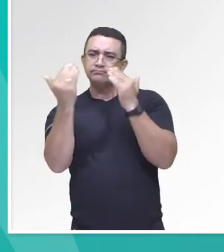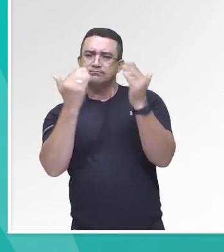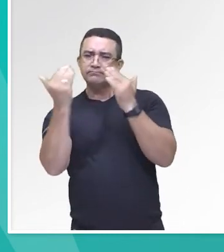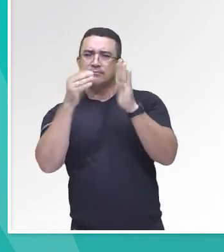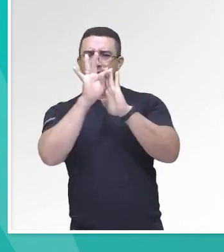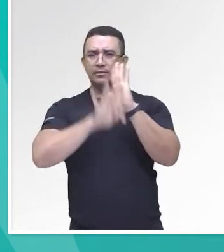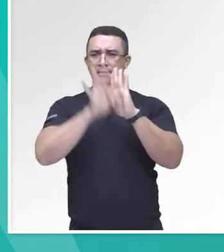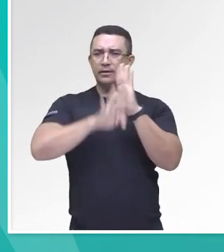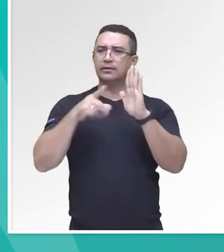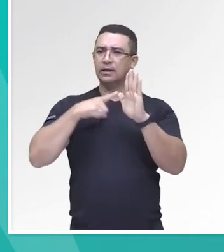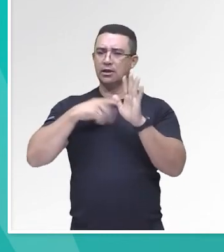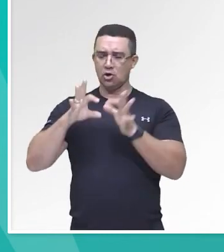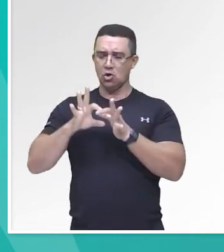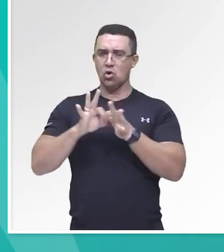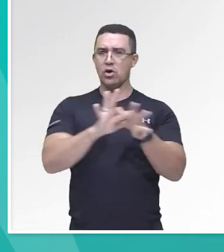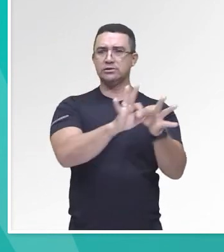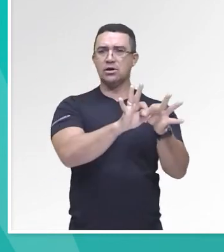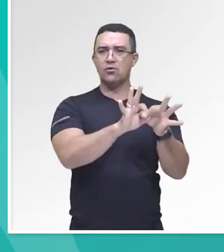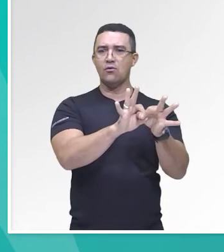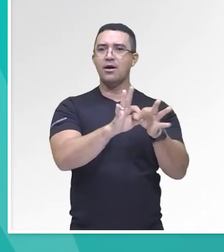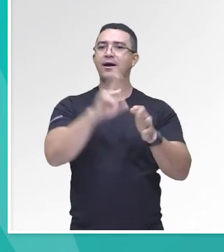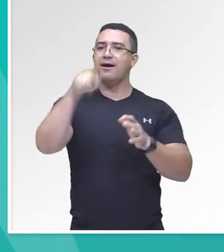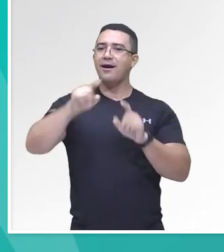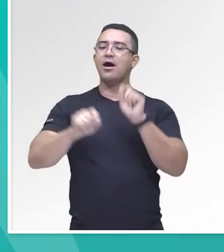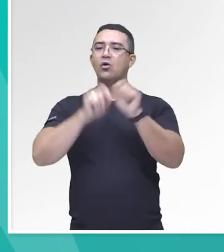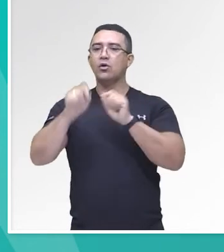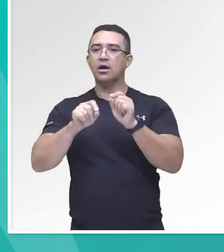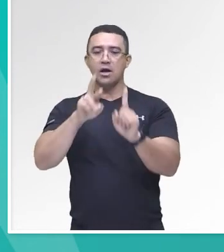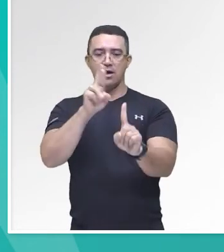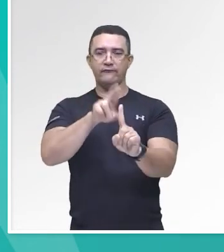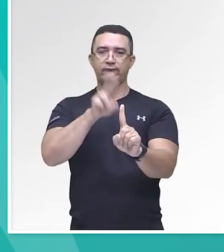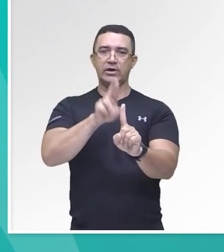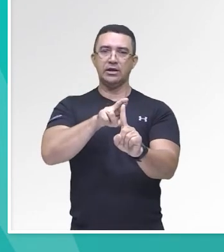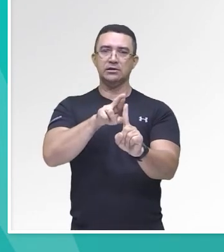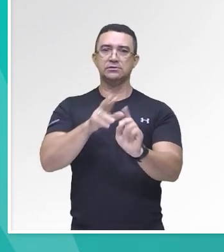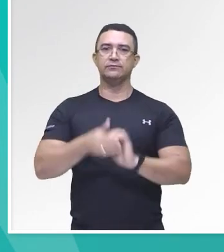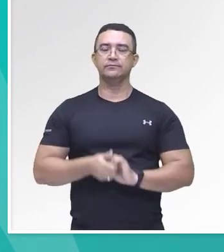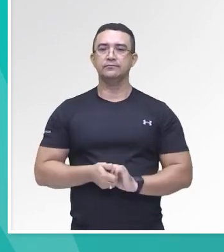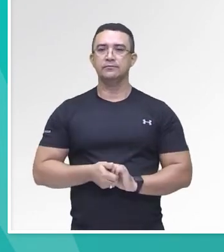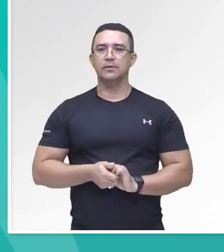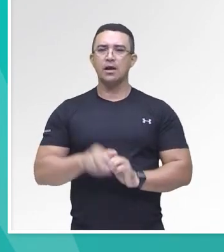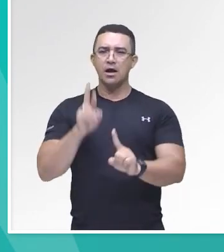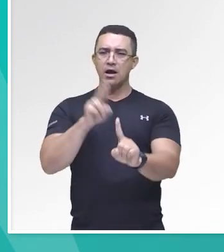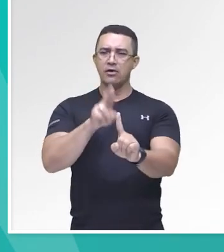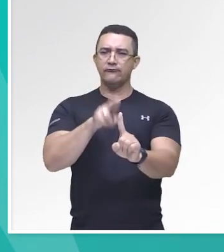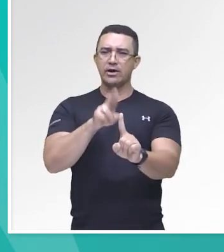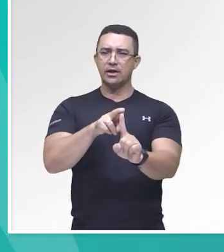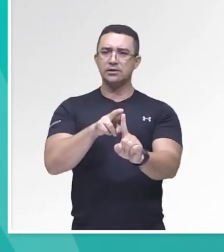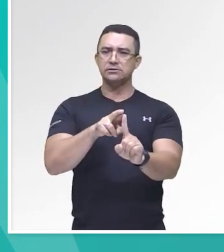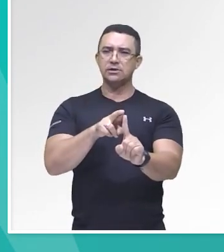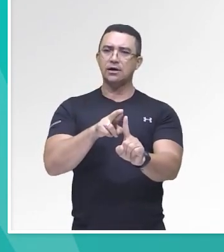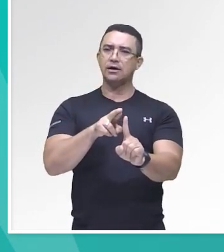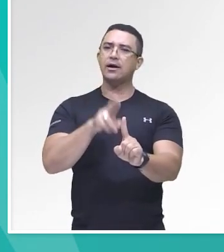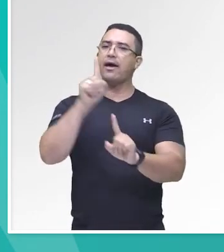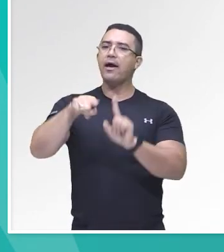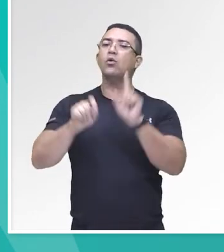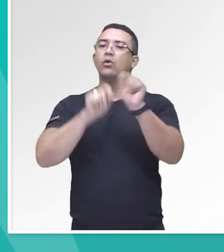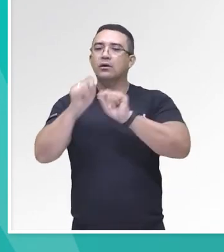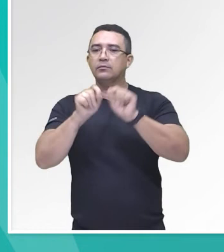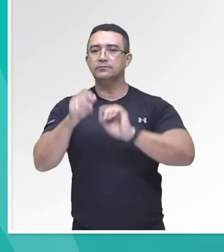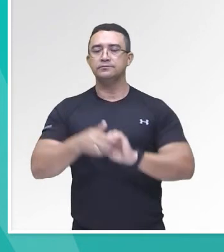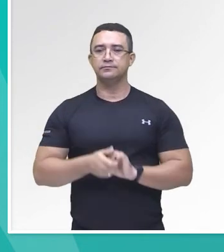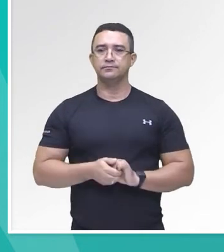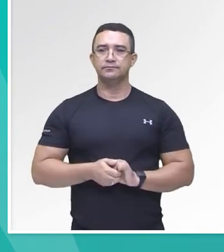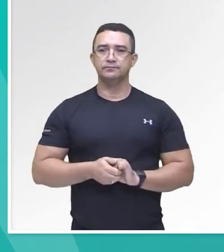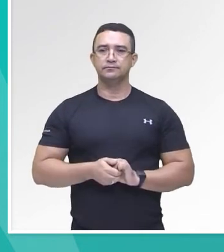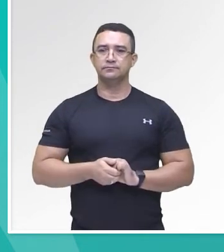tenha coesão bacana, é a referenciação, tá? A referenciação, então, é o seguinte,